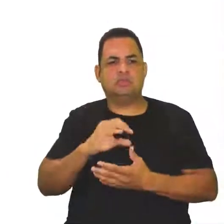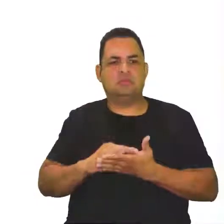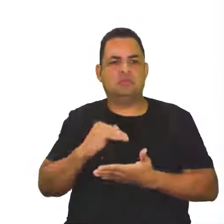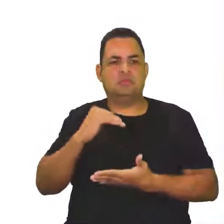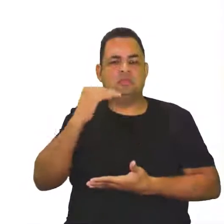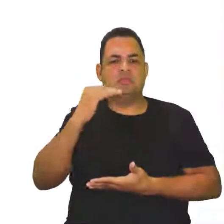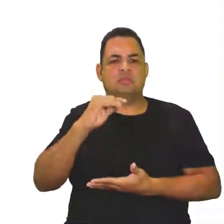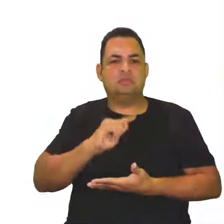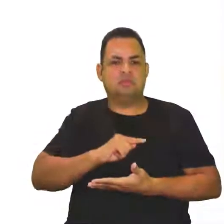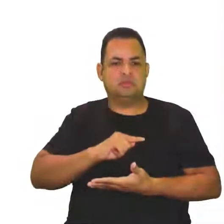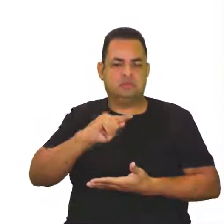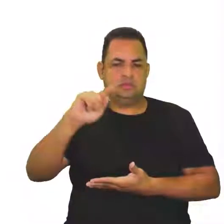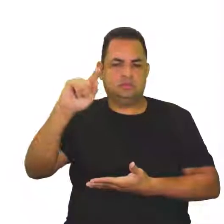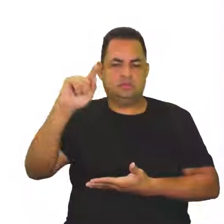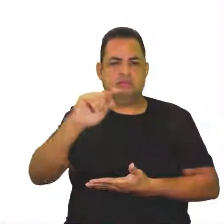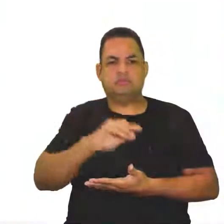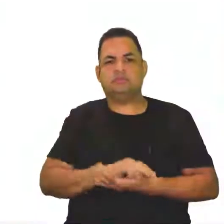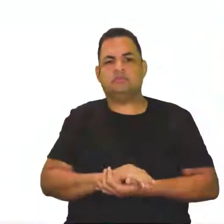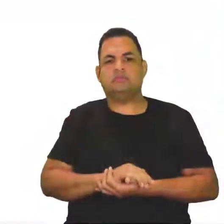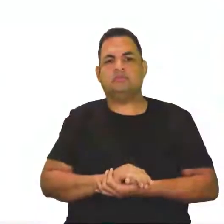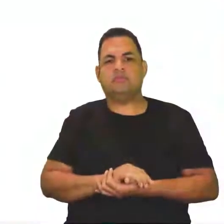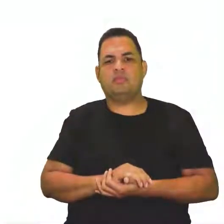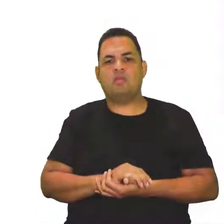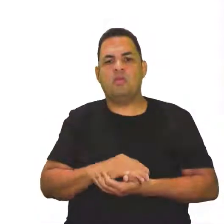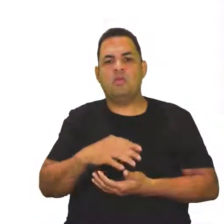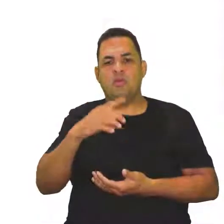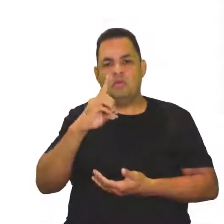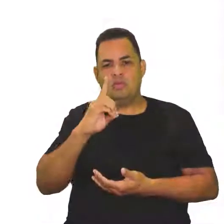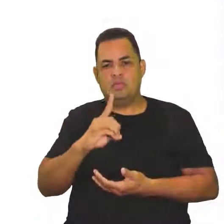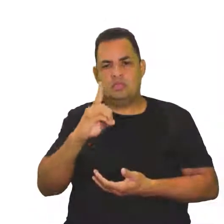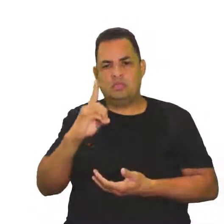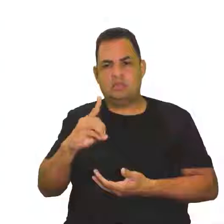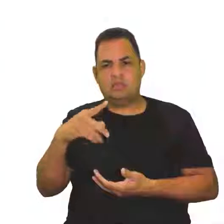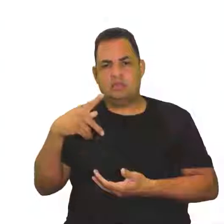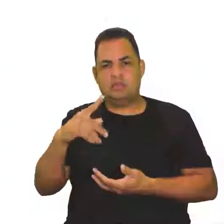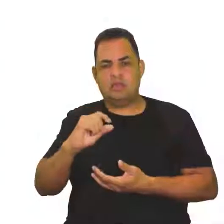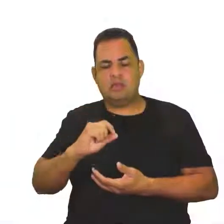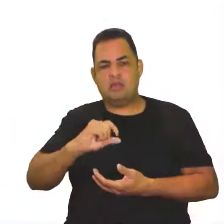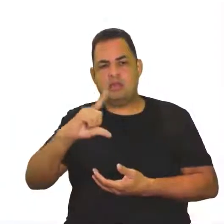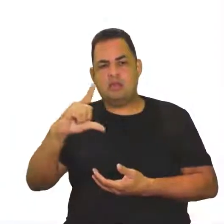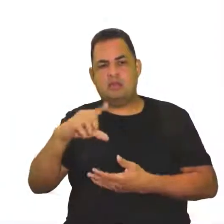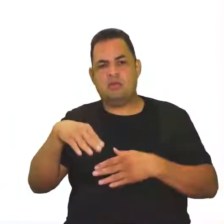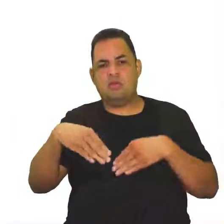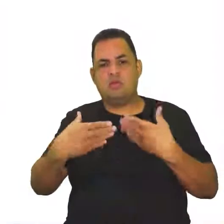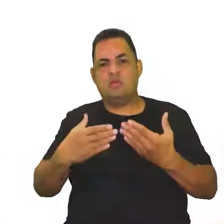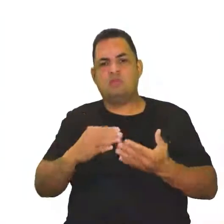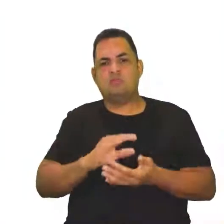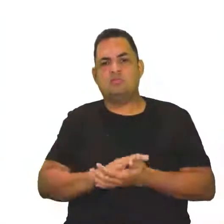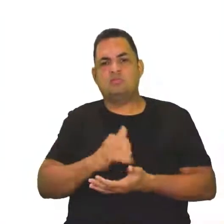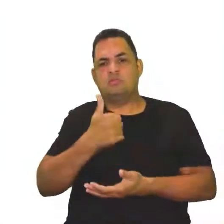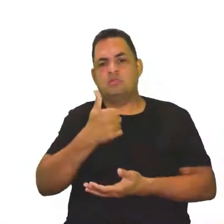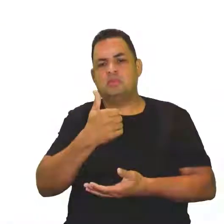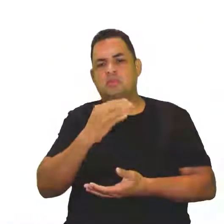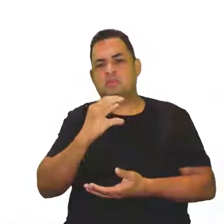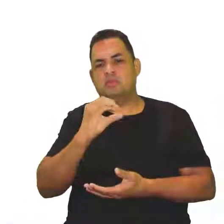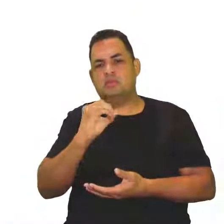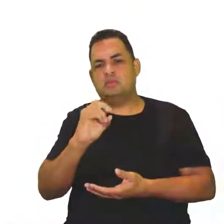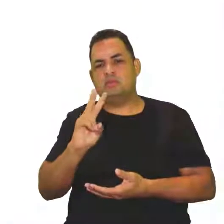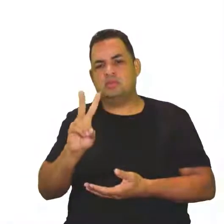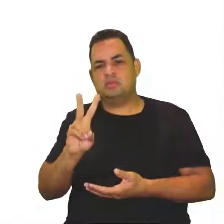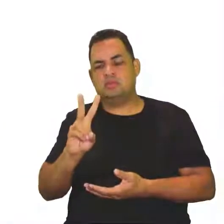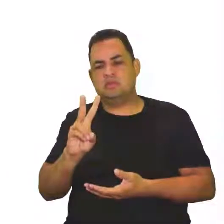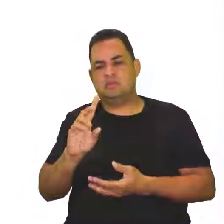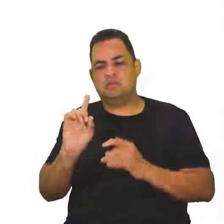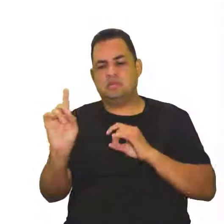sentido ascendente, o potencial elétrico aumenta na razão de aproximadamente